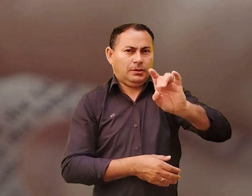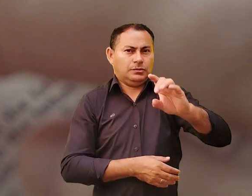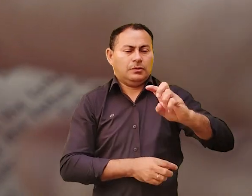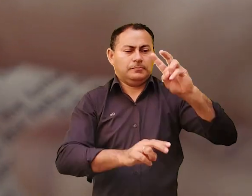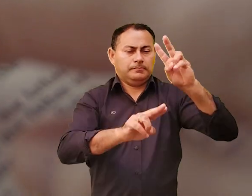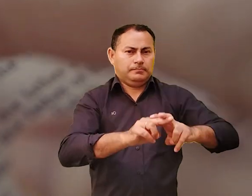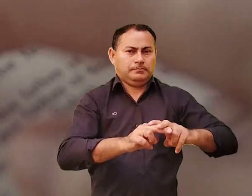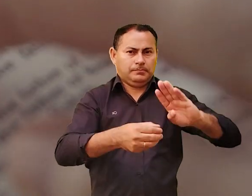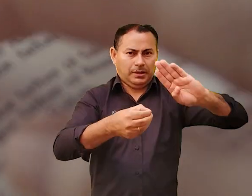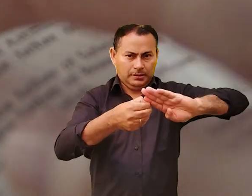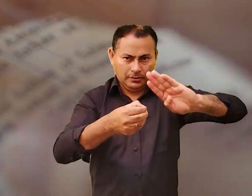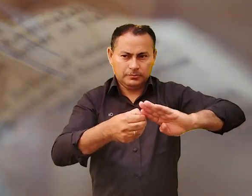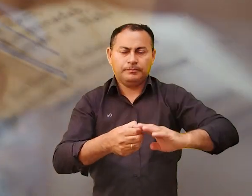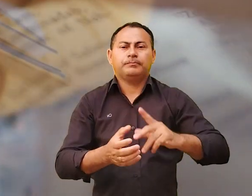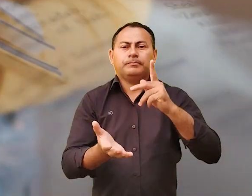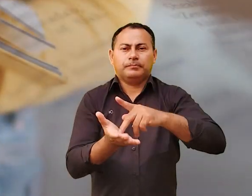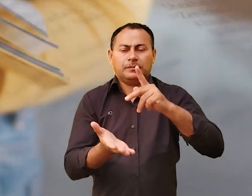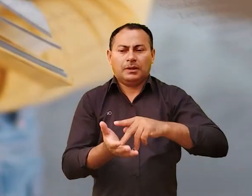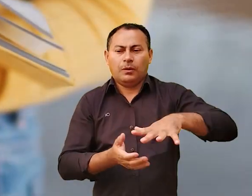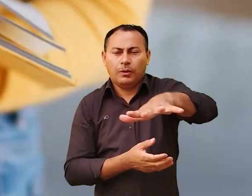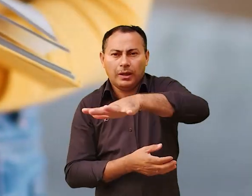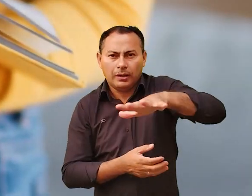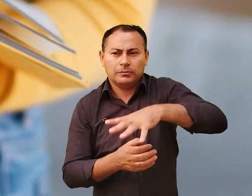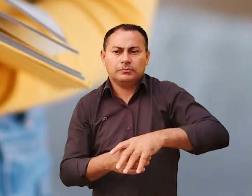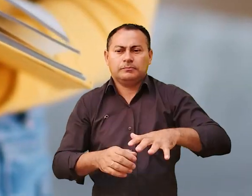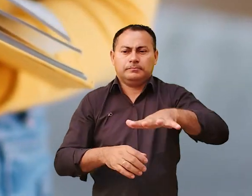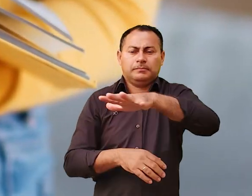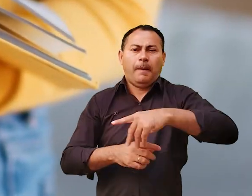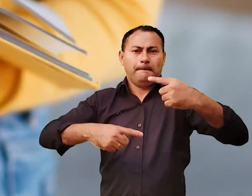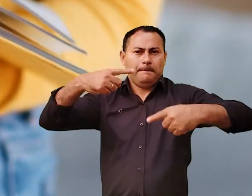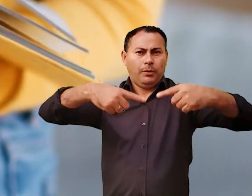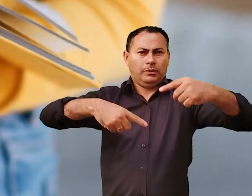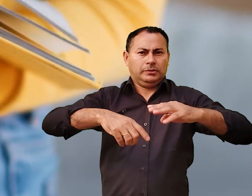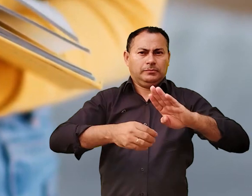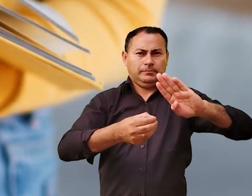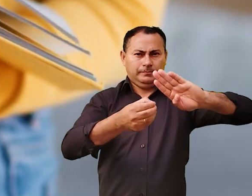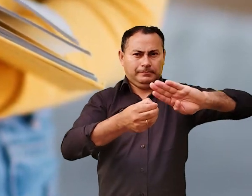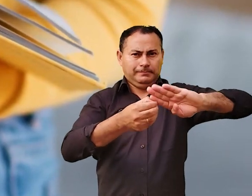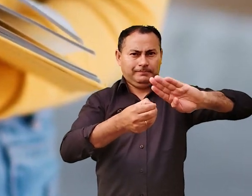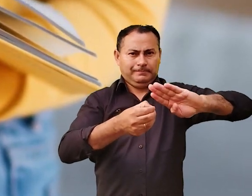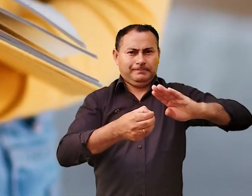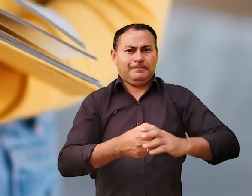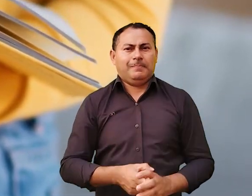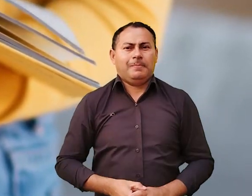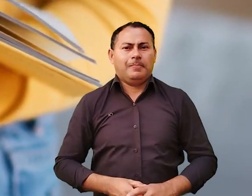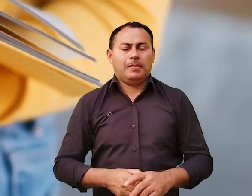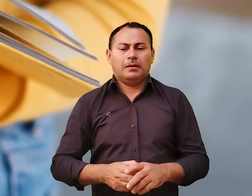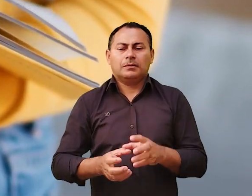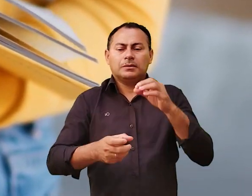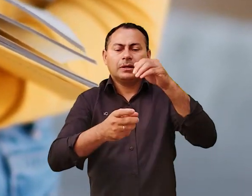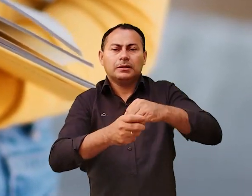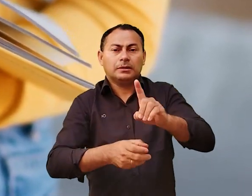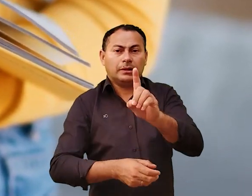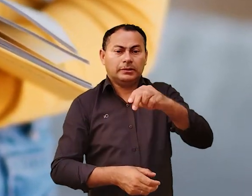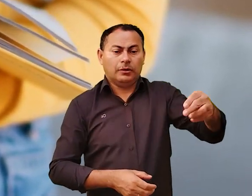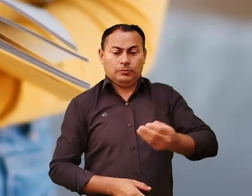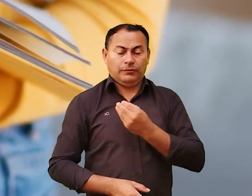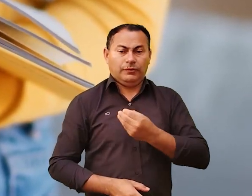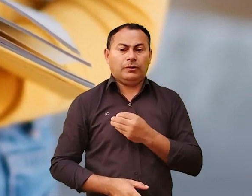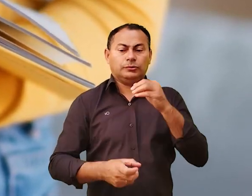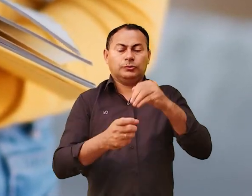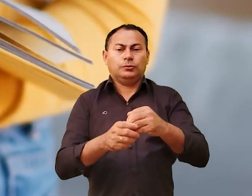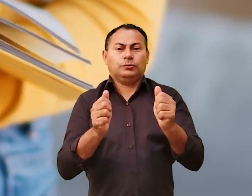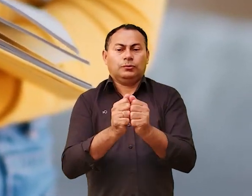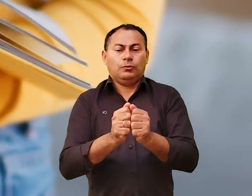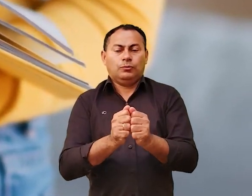o cativeiro babilônico. O verdadeiro palco era o cenário político babilônico. E foi neste meio que Daniel viveu e teve seu